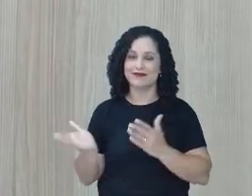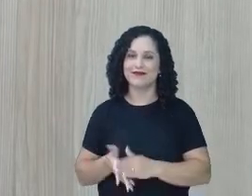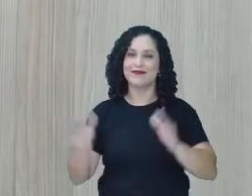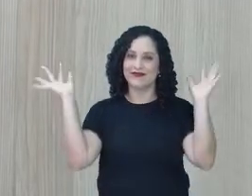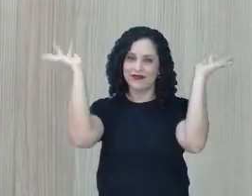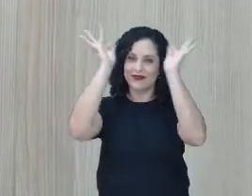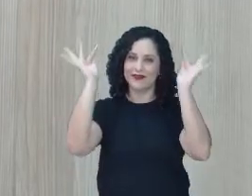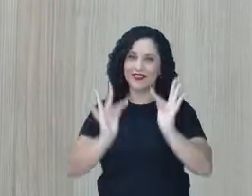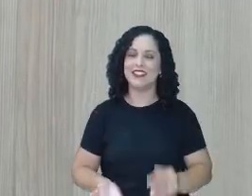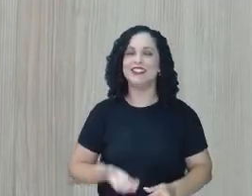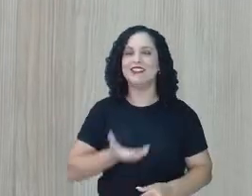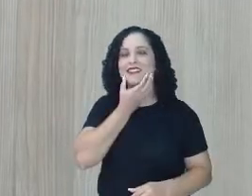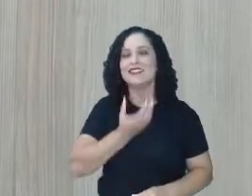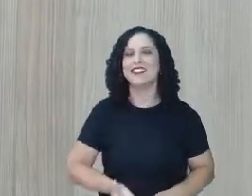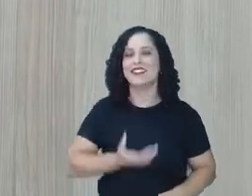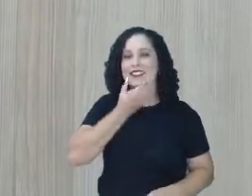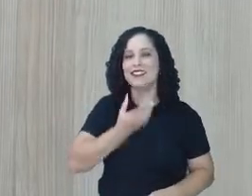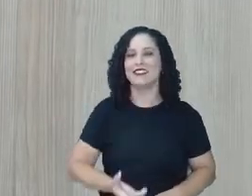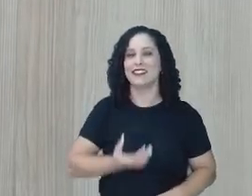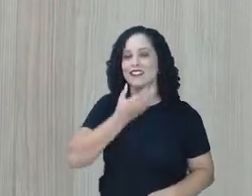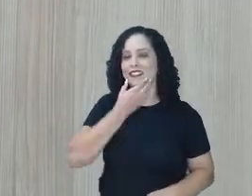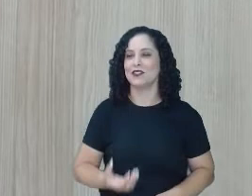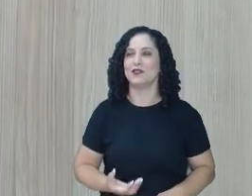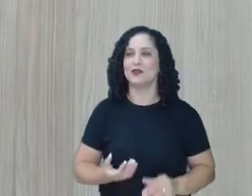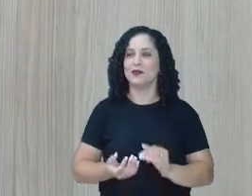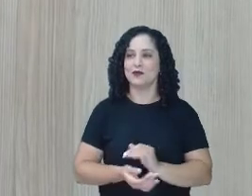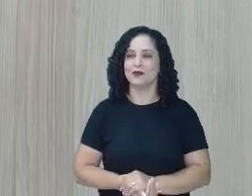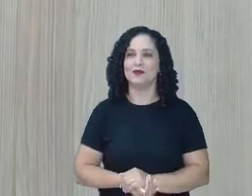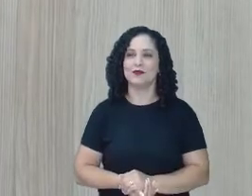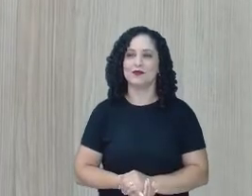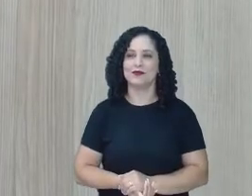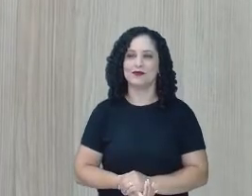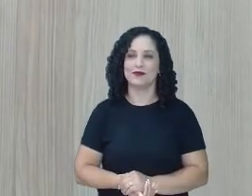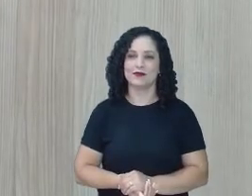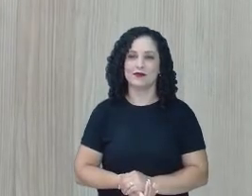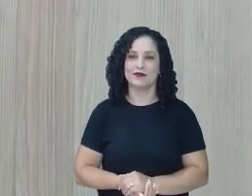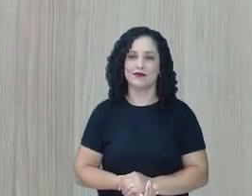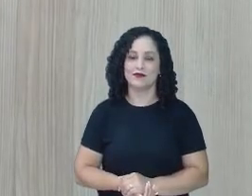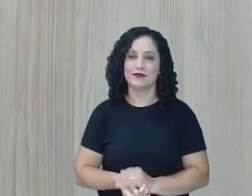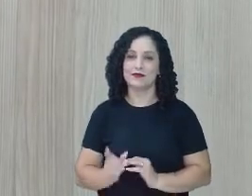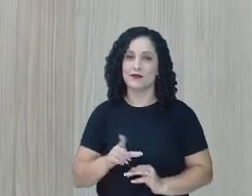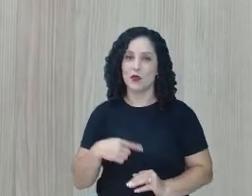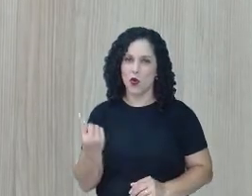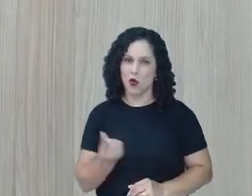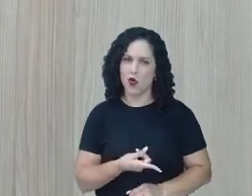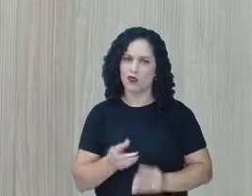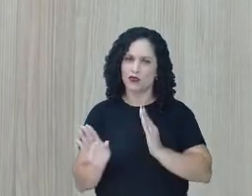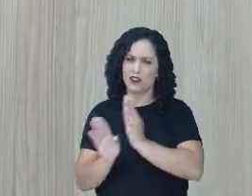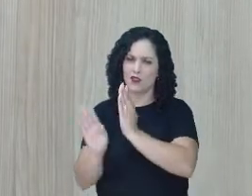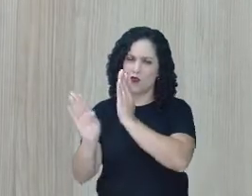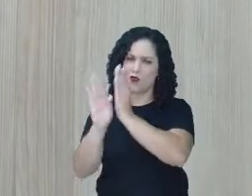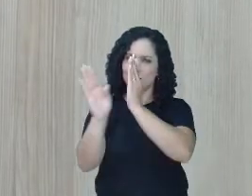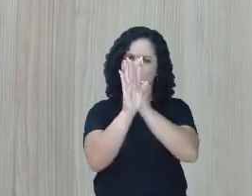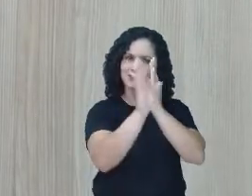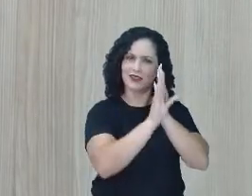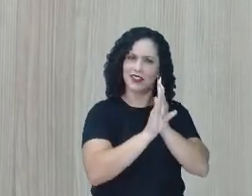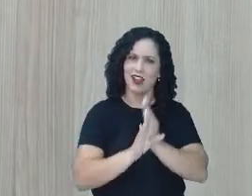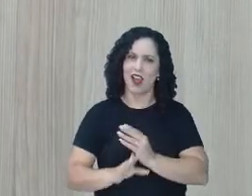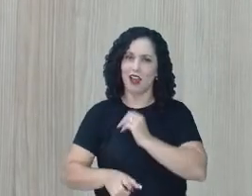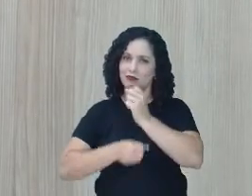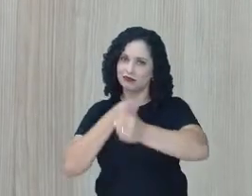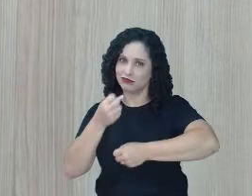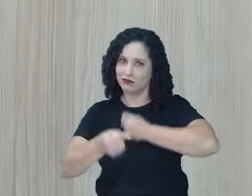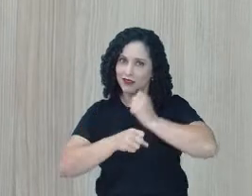Feliz Natal, gente. Que a gente possa, né, se reencontrar aqui próximo